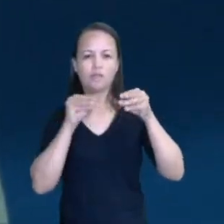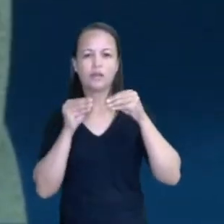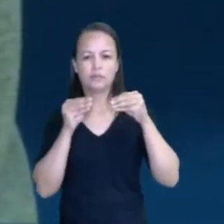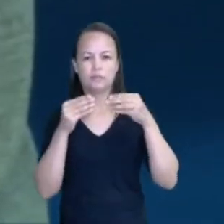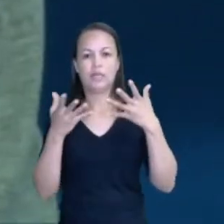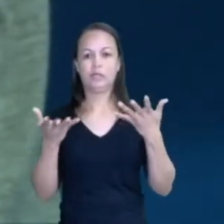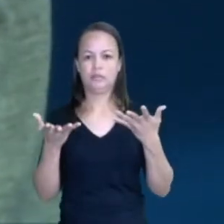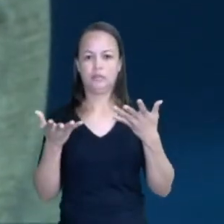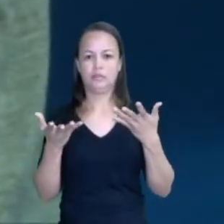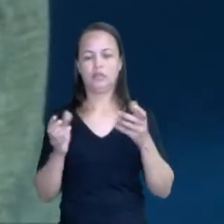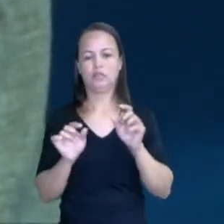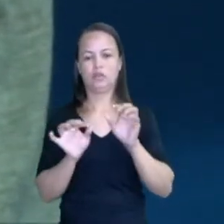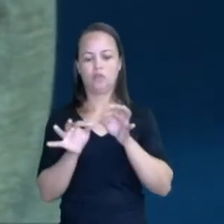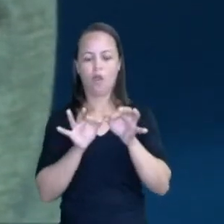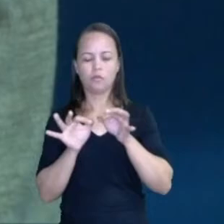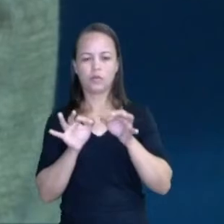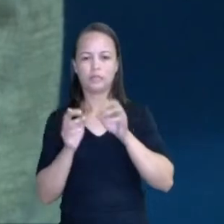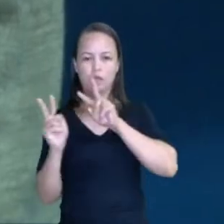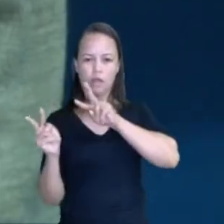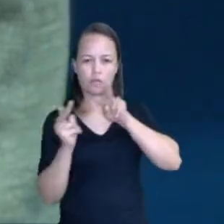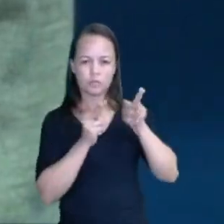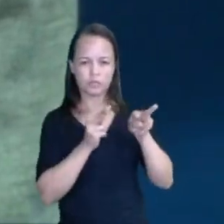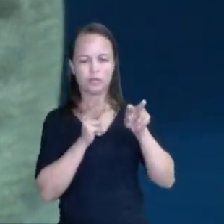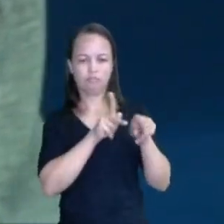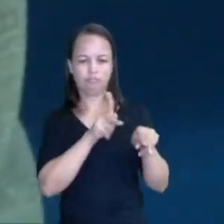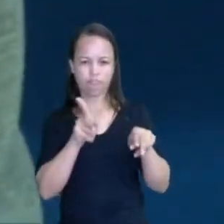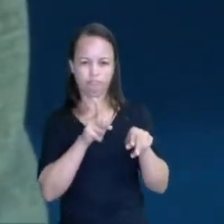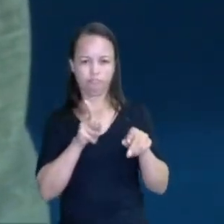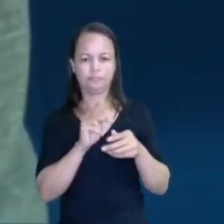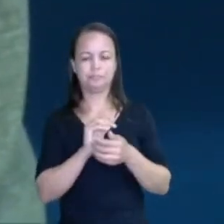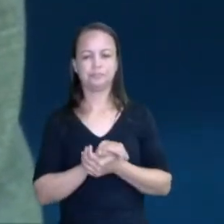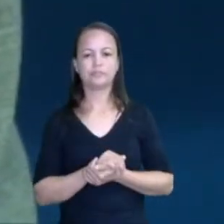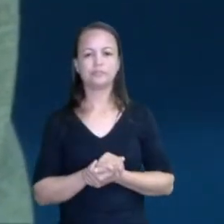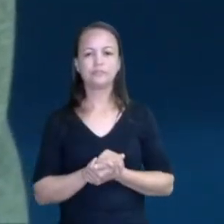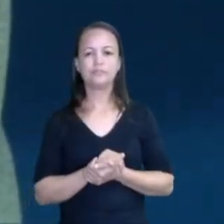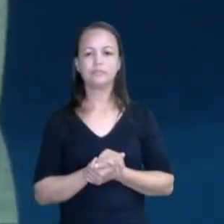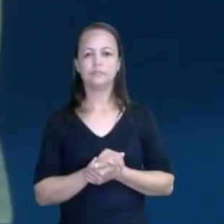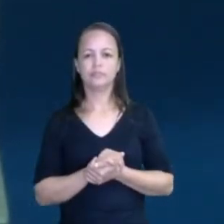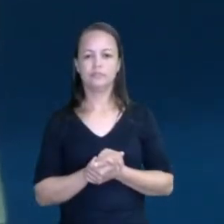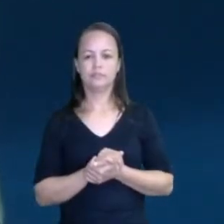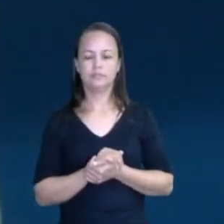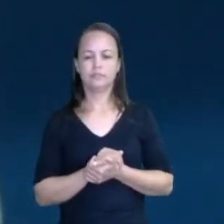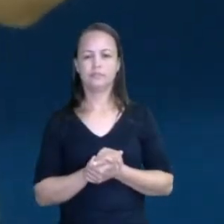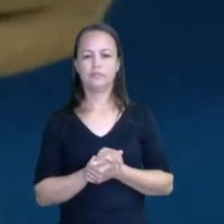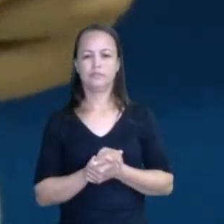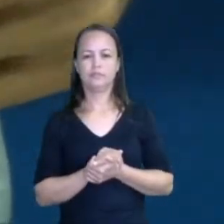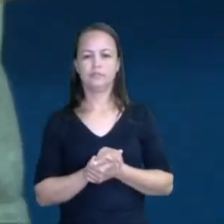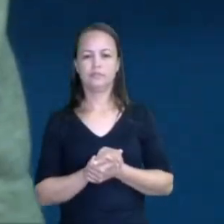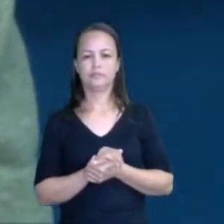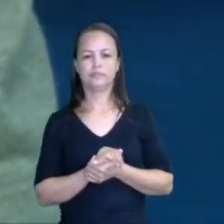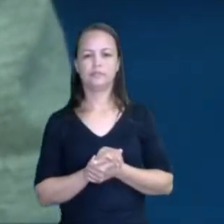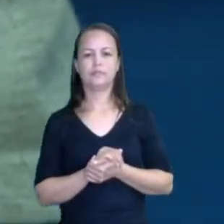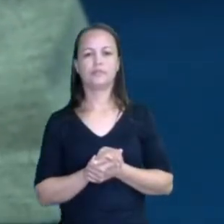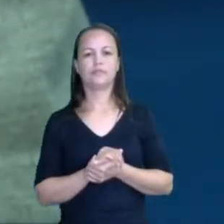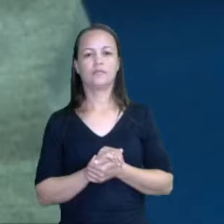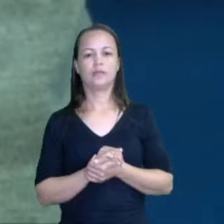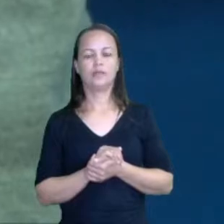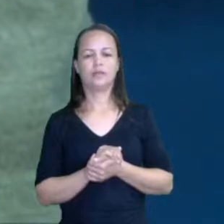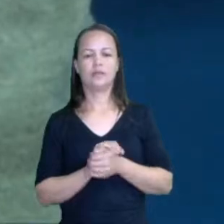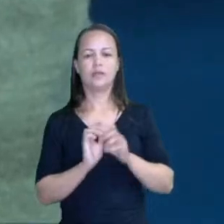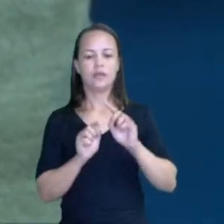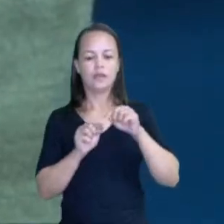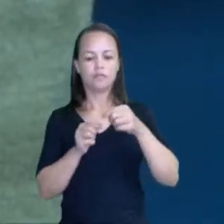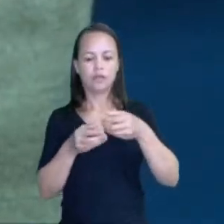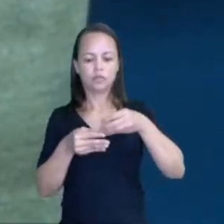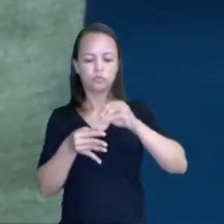flexibilidade. A gente vai dobrá-lo aqui inicialmente, tá certo? Fazendo esse biquinho aqui. Depois a gente vai